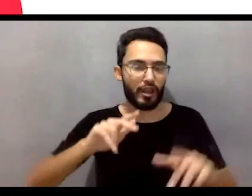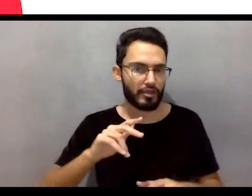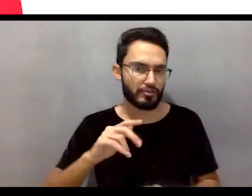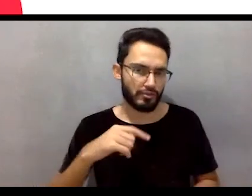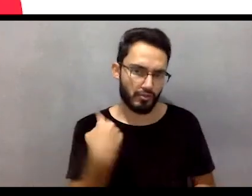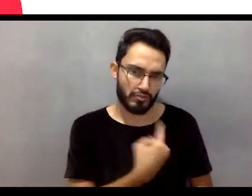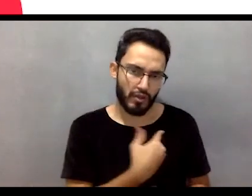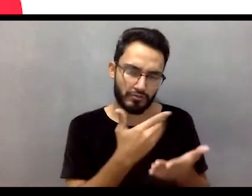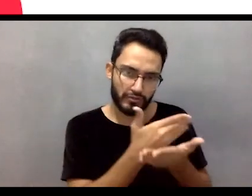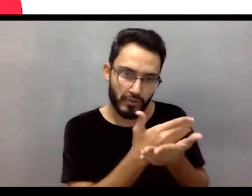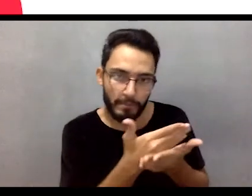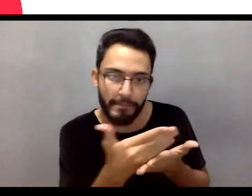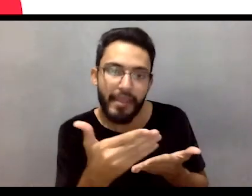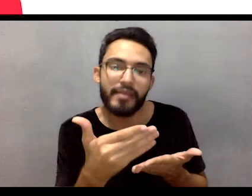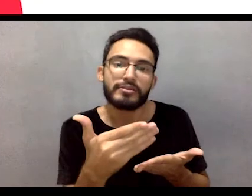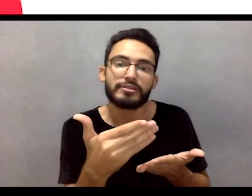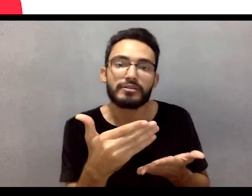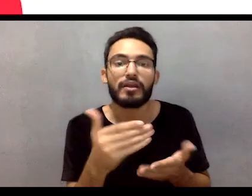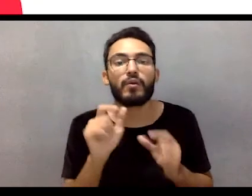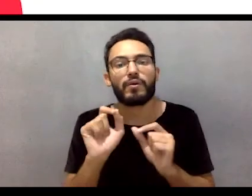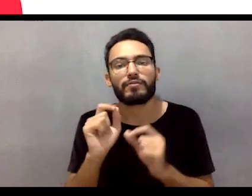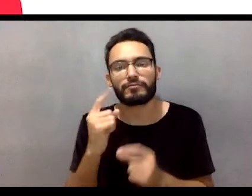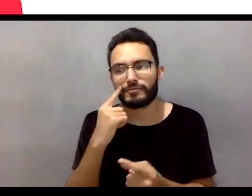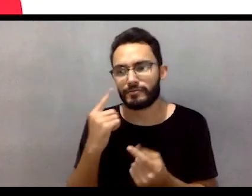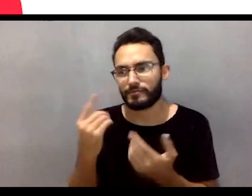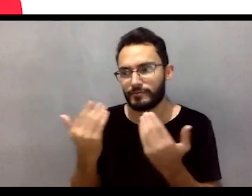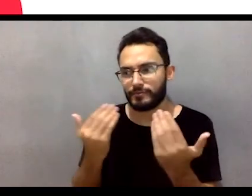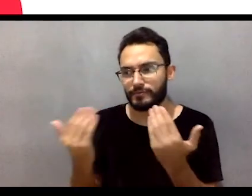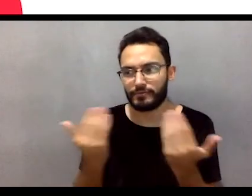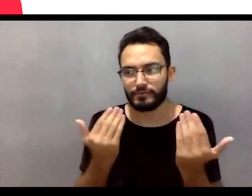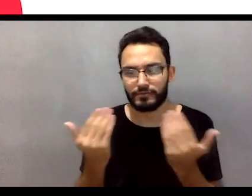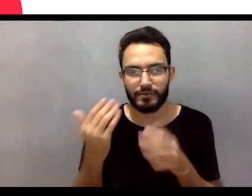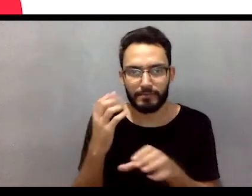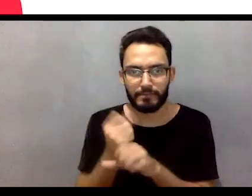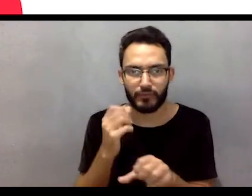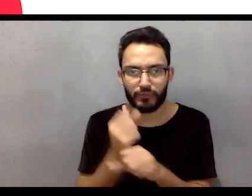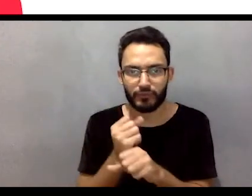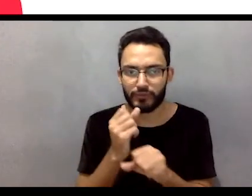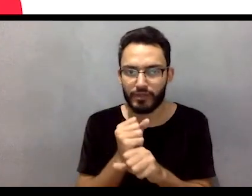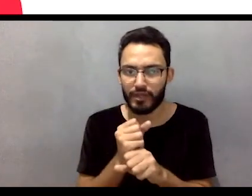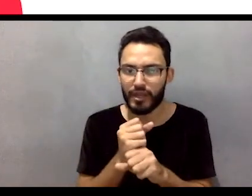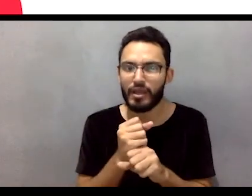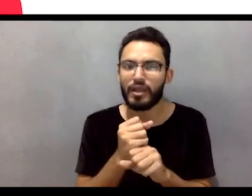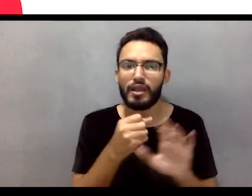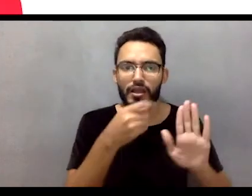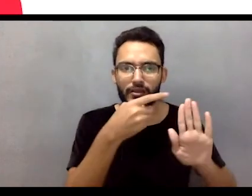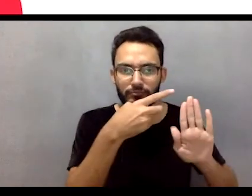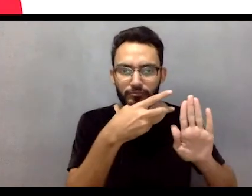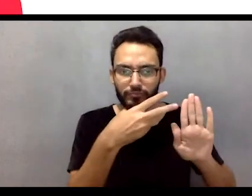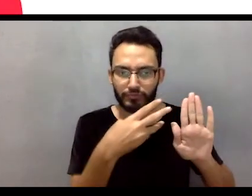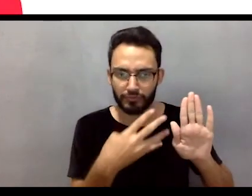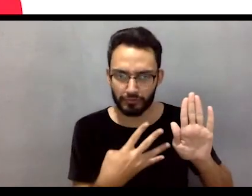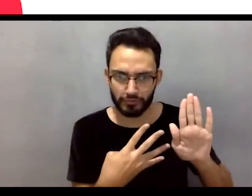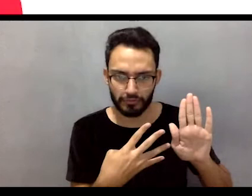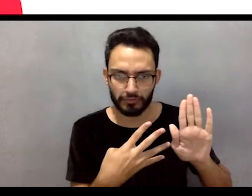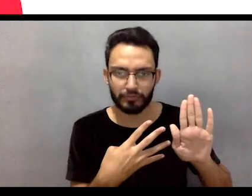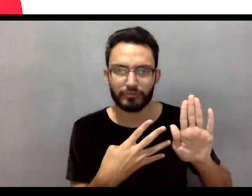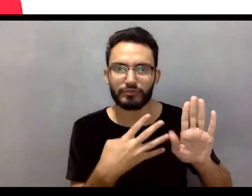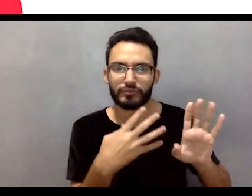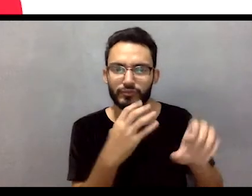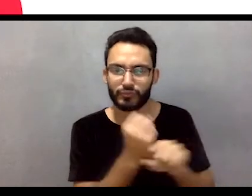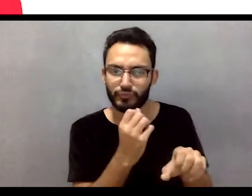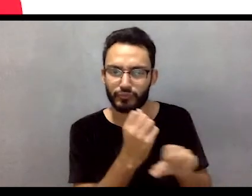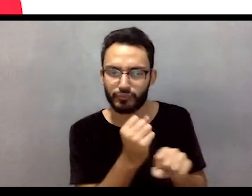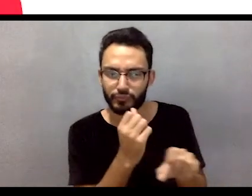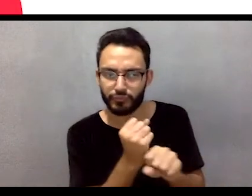gente começa a pesar cada um dos itens desses